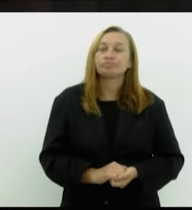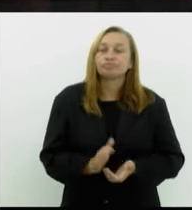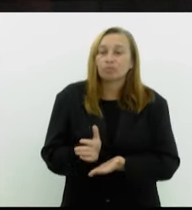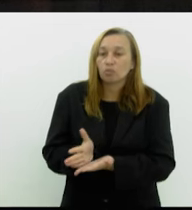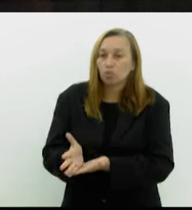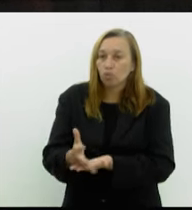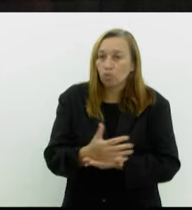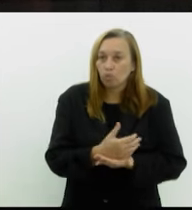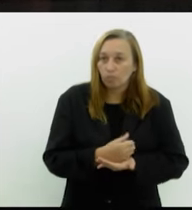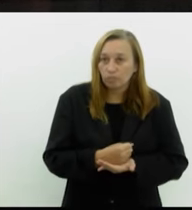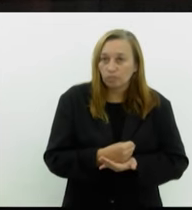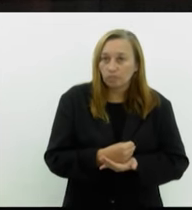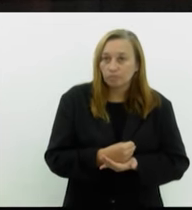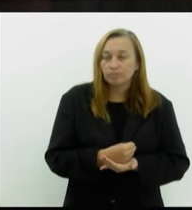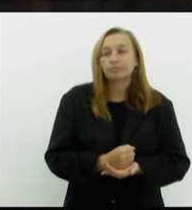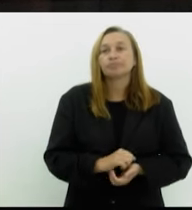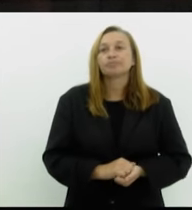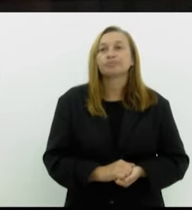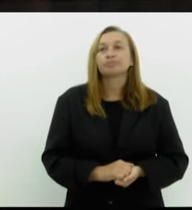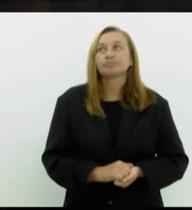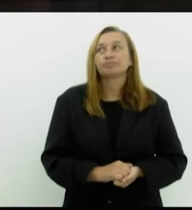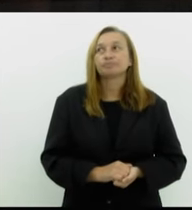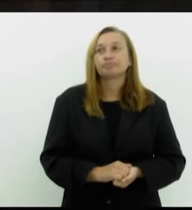arrecadar. Arrecadar